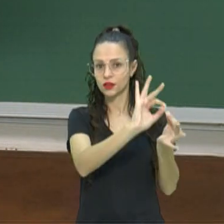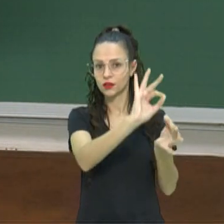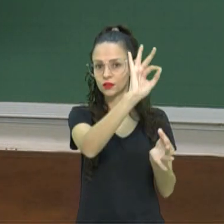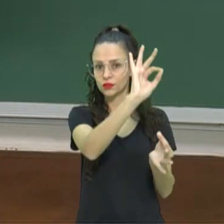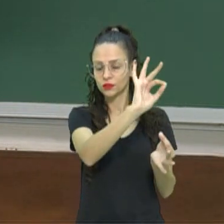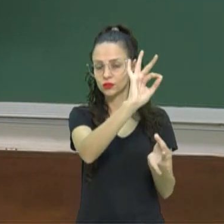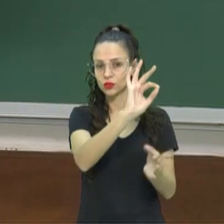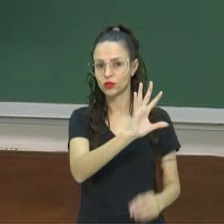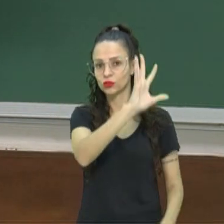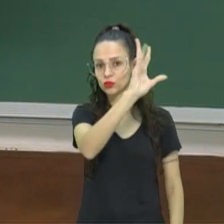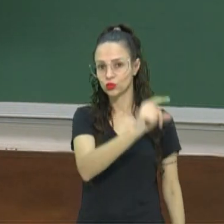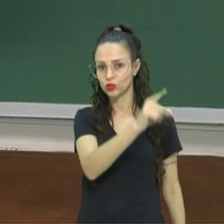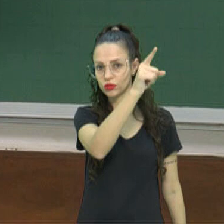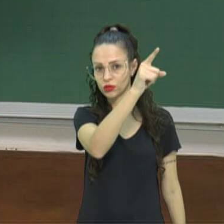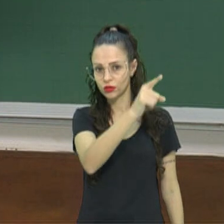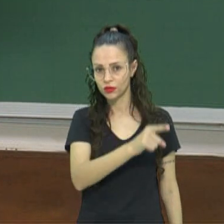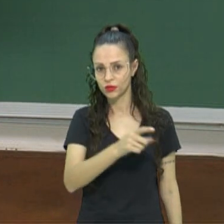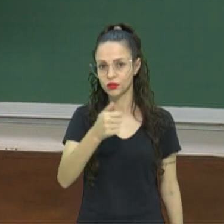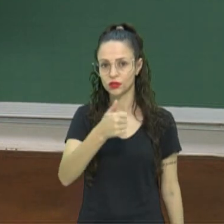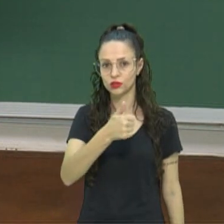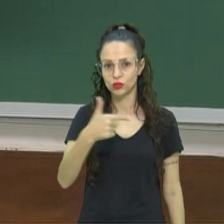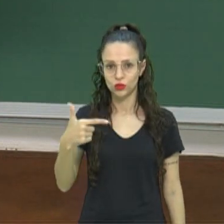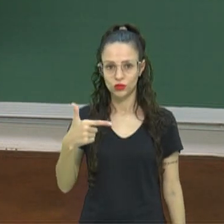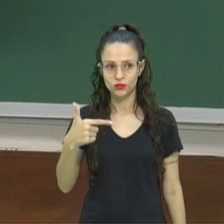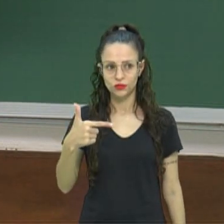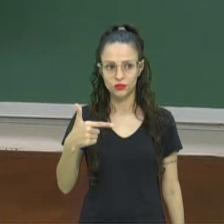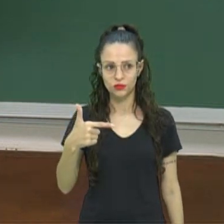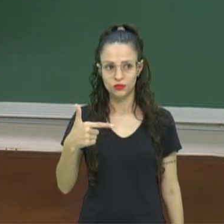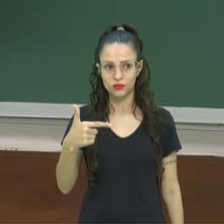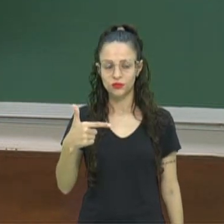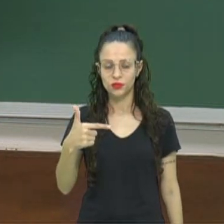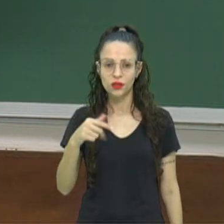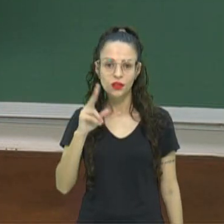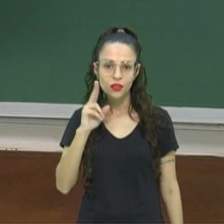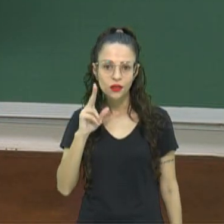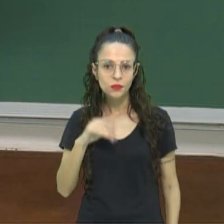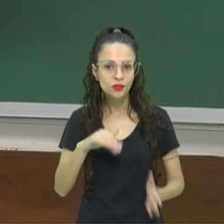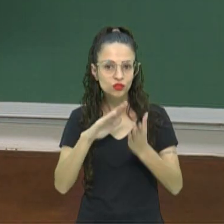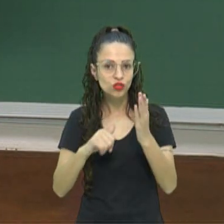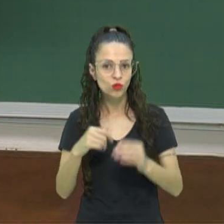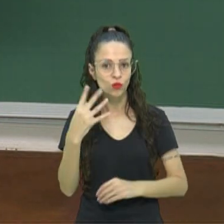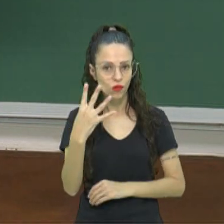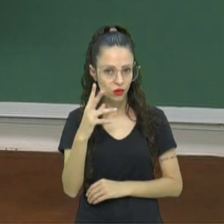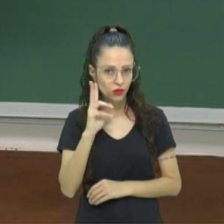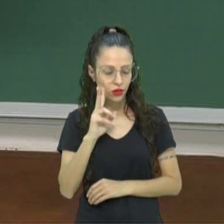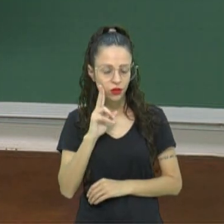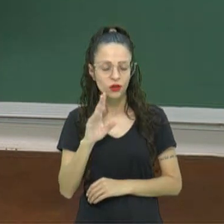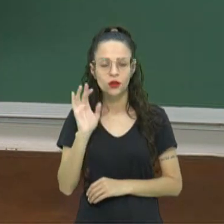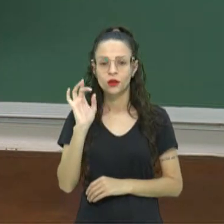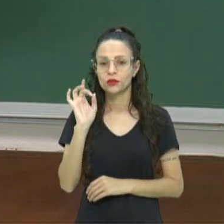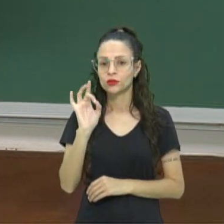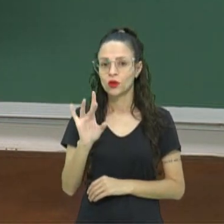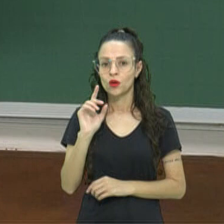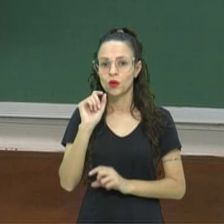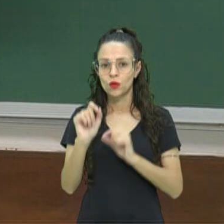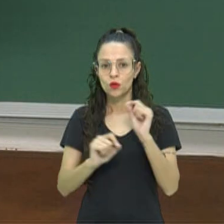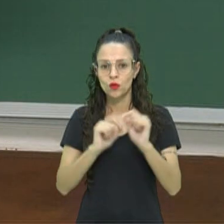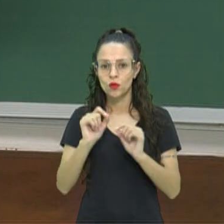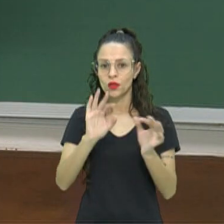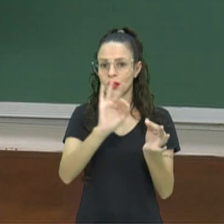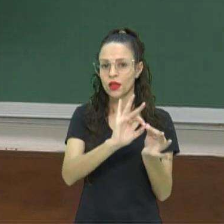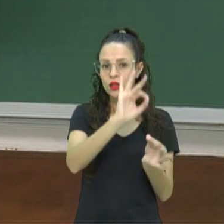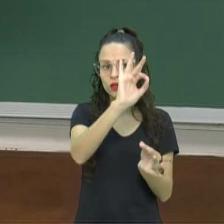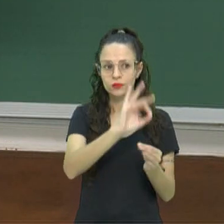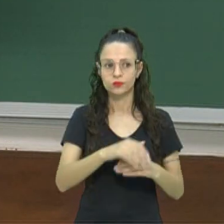altura, todo esse lado aqui é 12. Lembra que tem que tirar aquele 4 dali, né? Porque eu só quero o retângulo